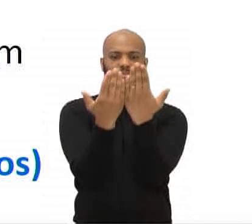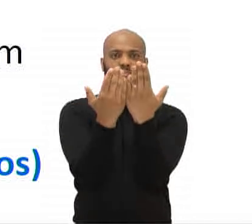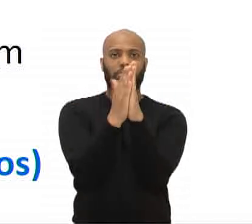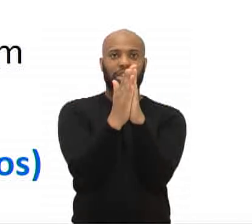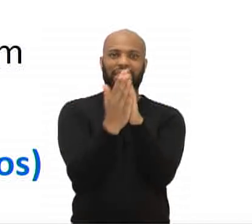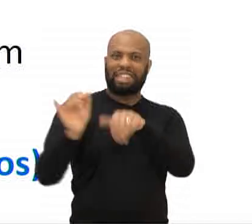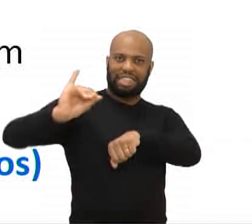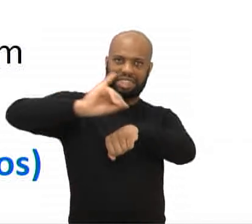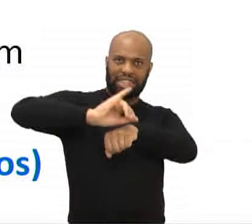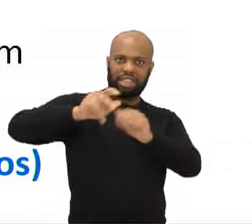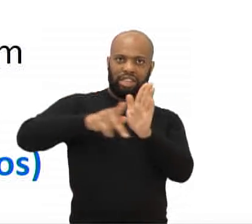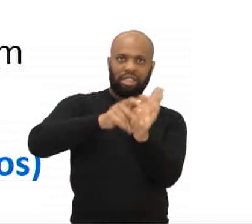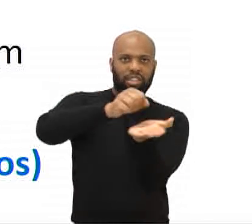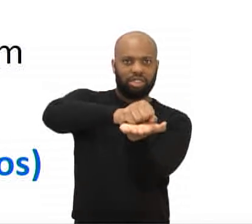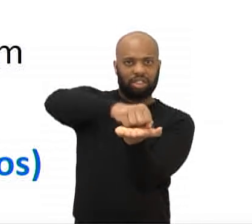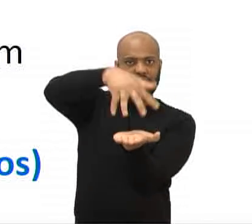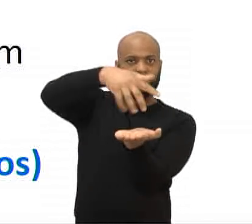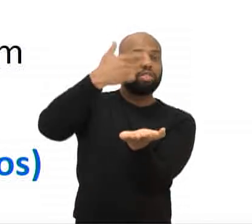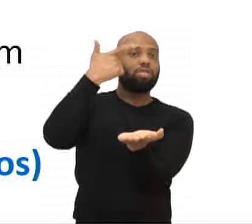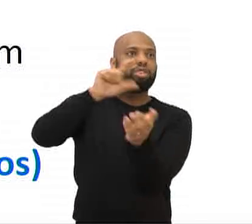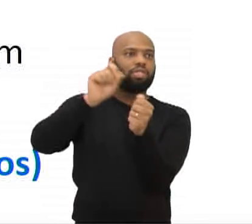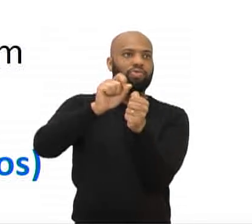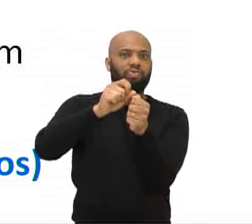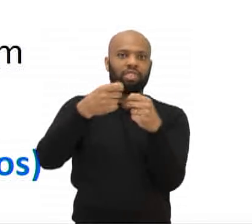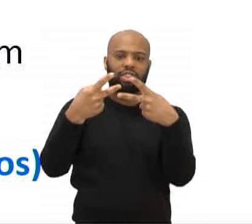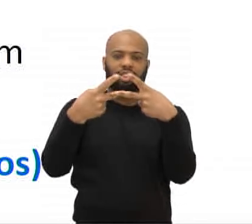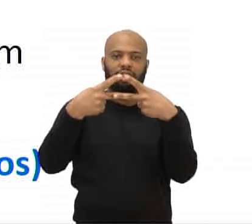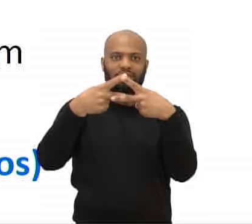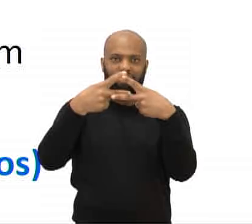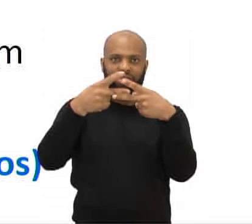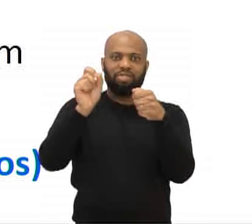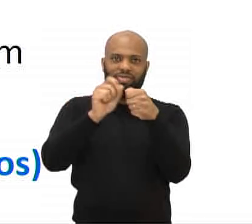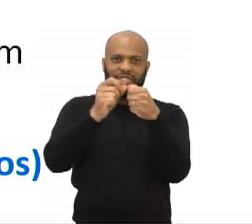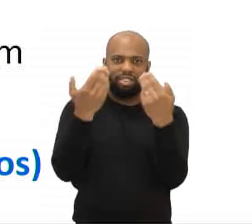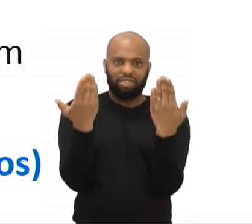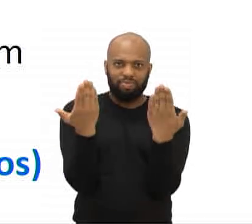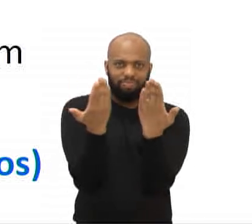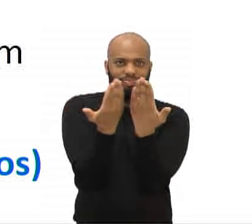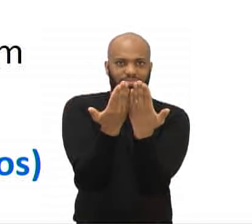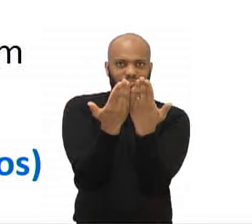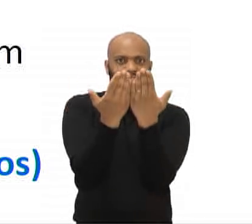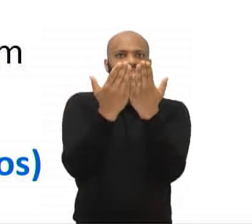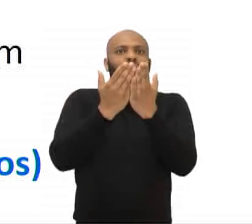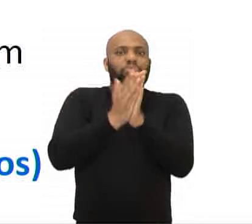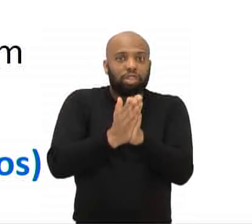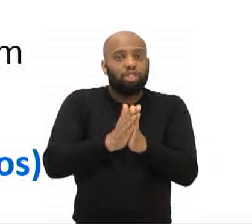figura, a gente pode dobrar a parte aqui de cima, encontrando a parte de baixo,